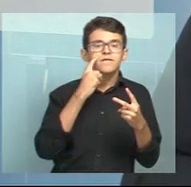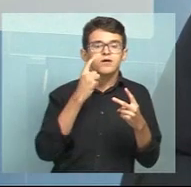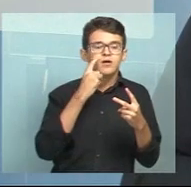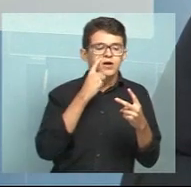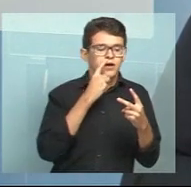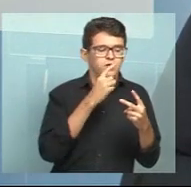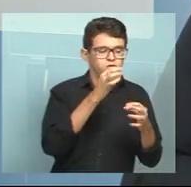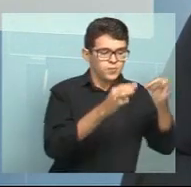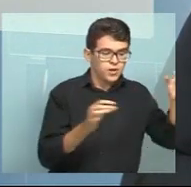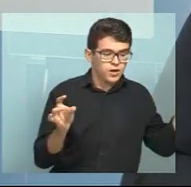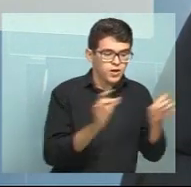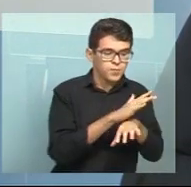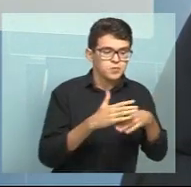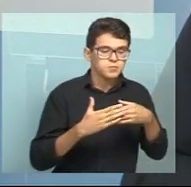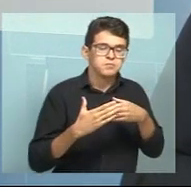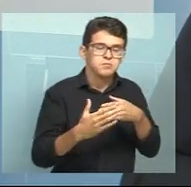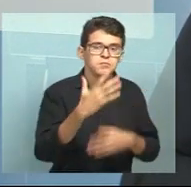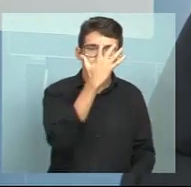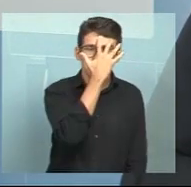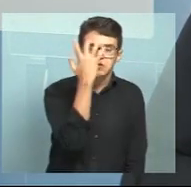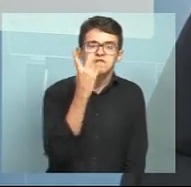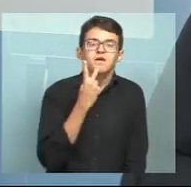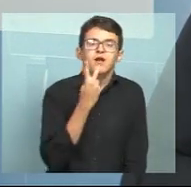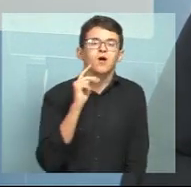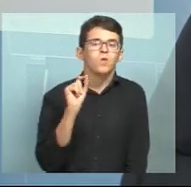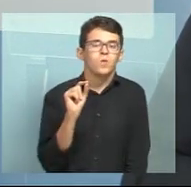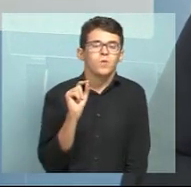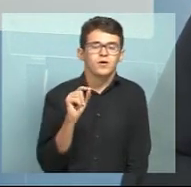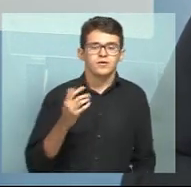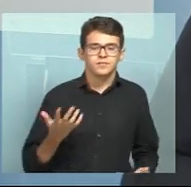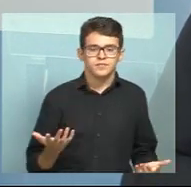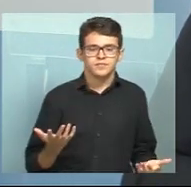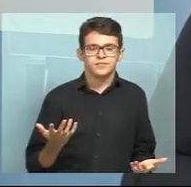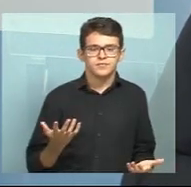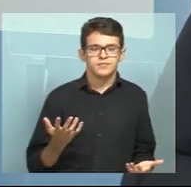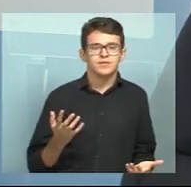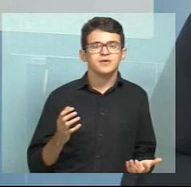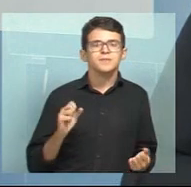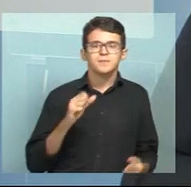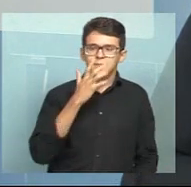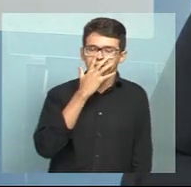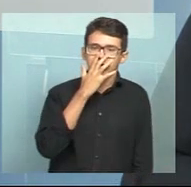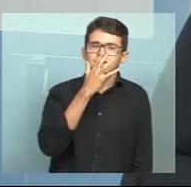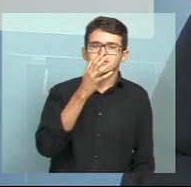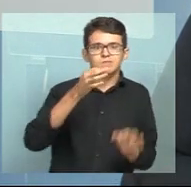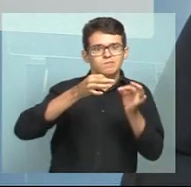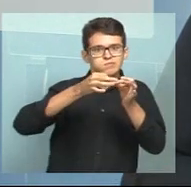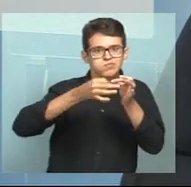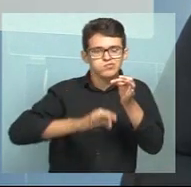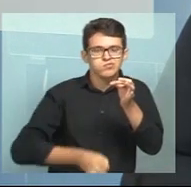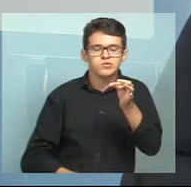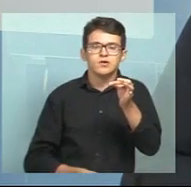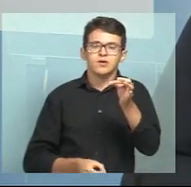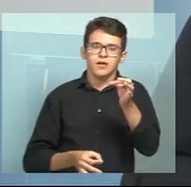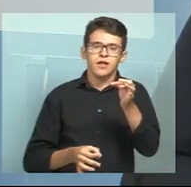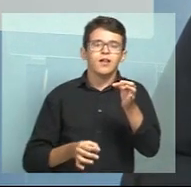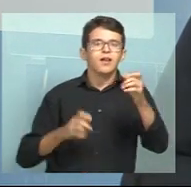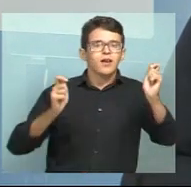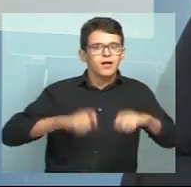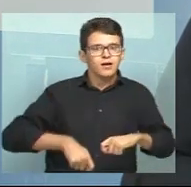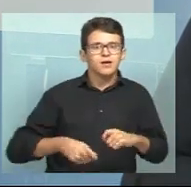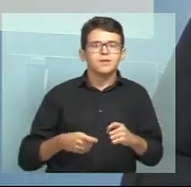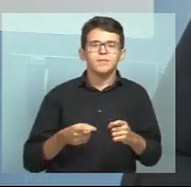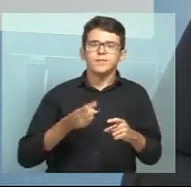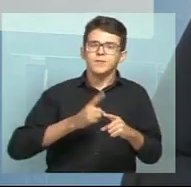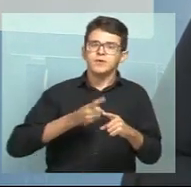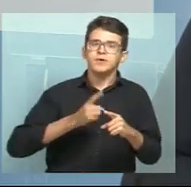julgamento. Aí daria quase para fazer 5 programas desse. Seria 5 horas de discussão das